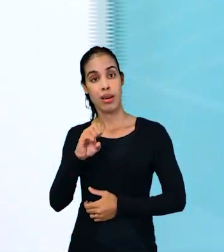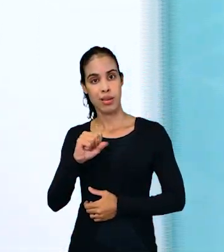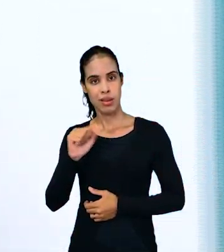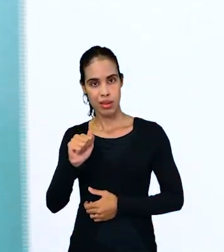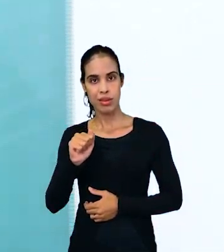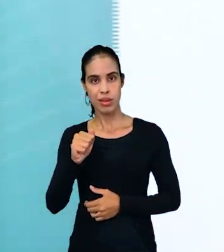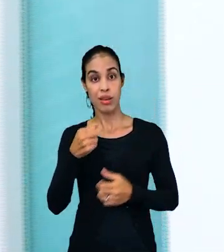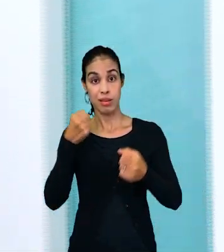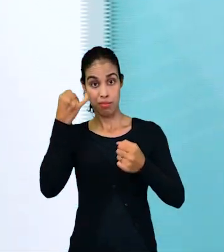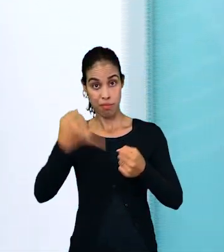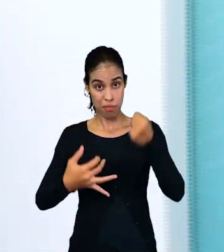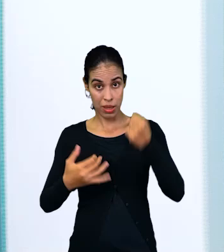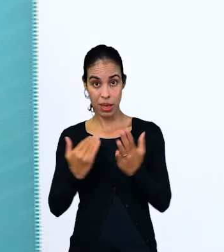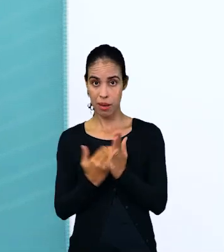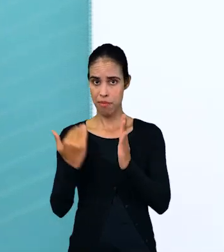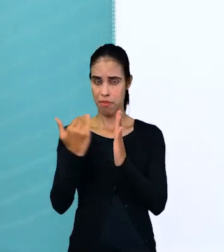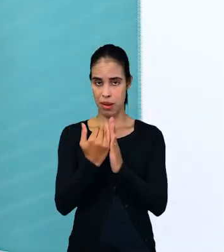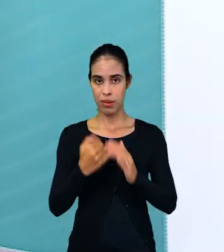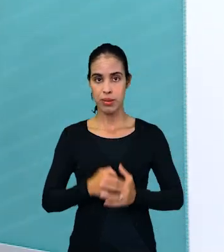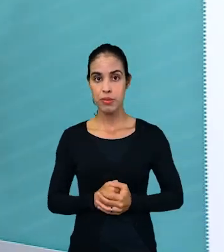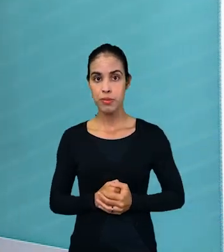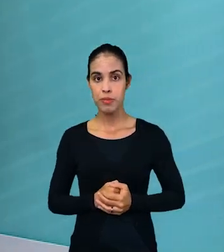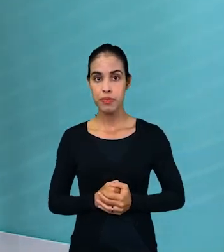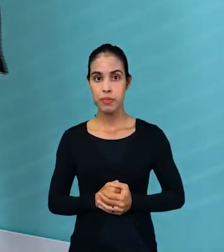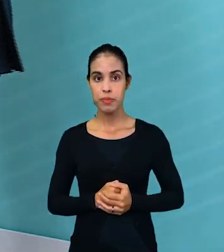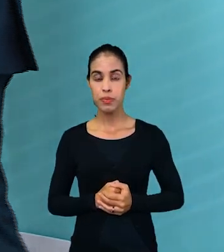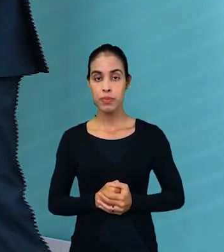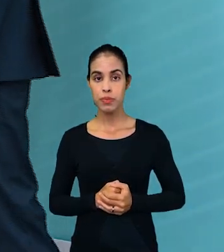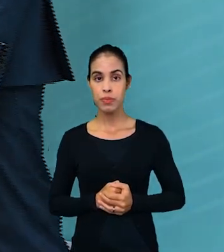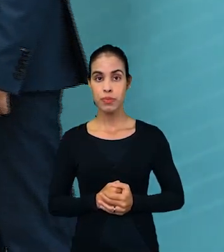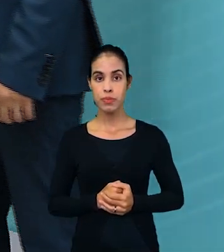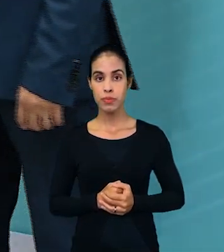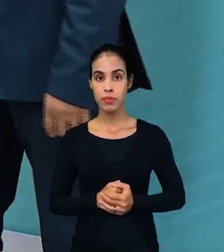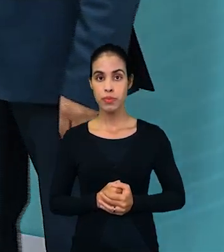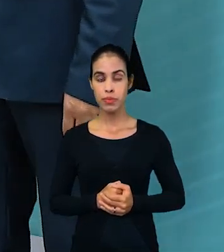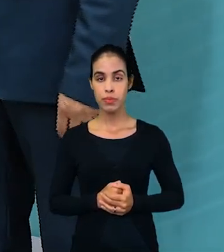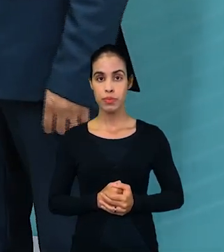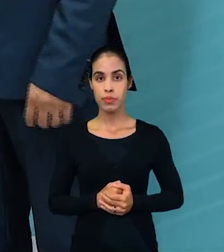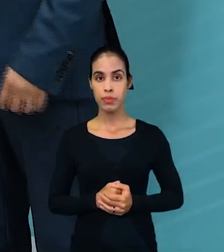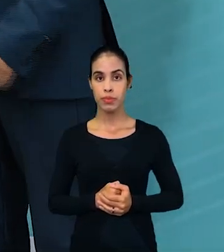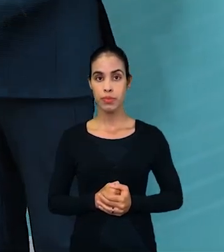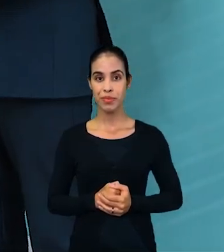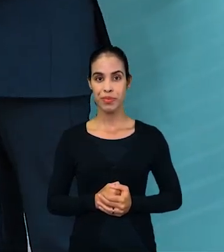é a repórter Larissa Batista. Oi, Larissa, foi definida alguma contrapartida nesse caso?